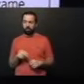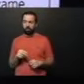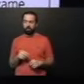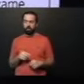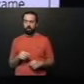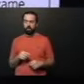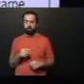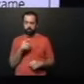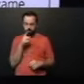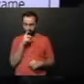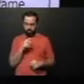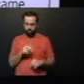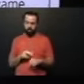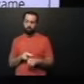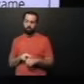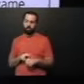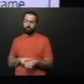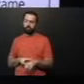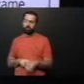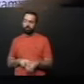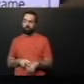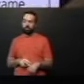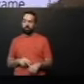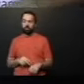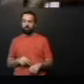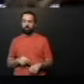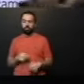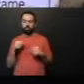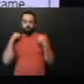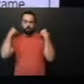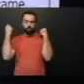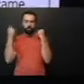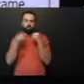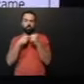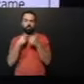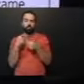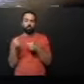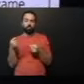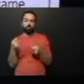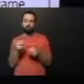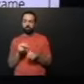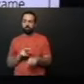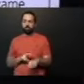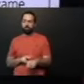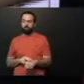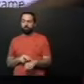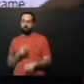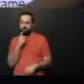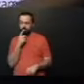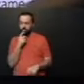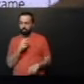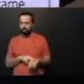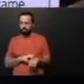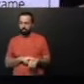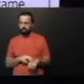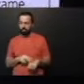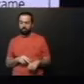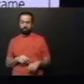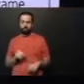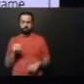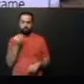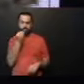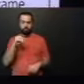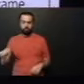Xereta, som do CH. Xale, som também do CH. Lixo, de